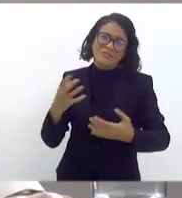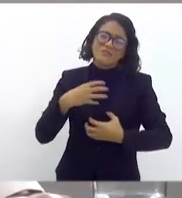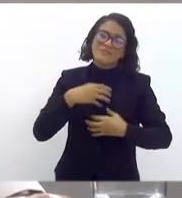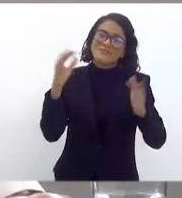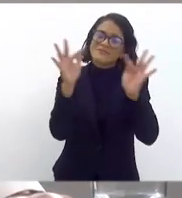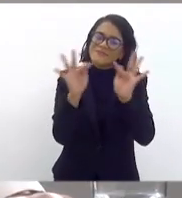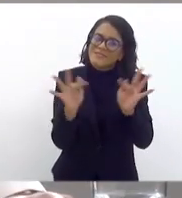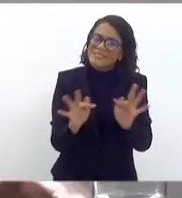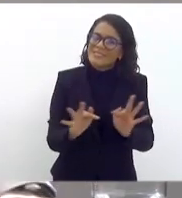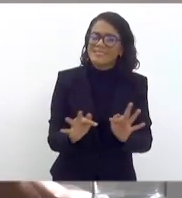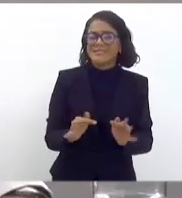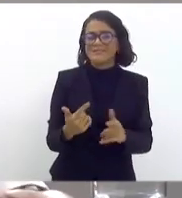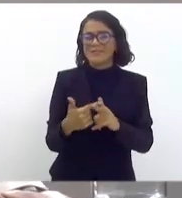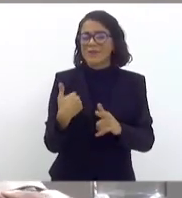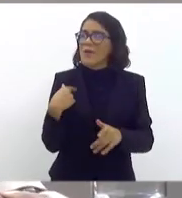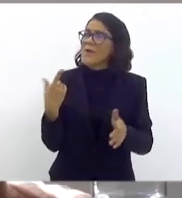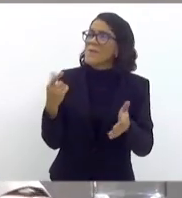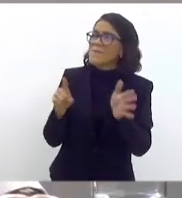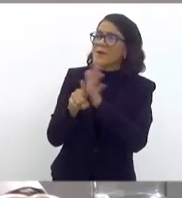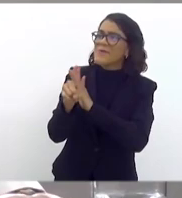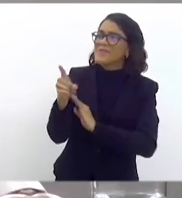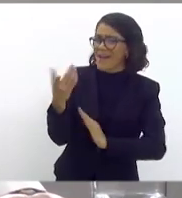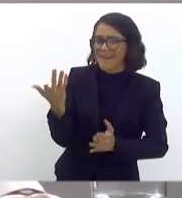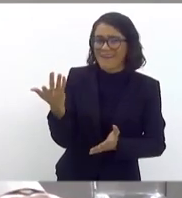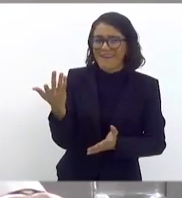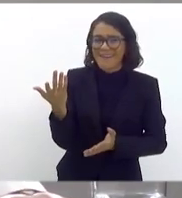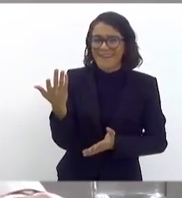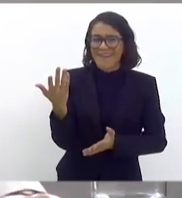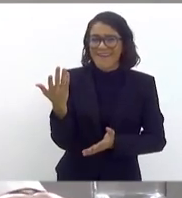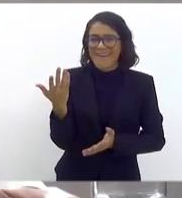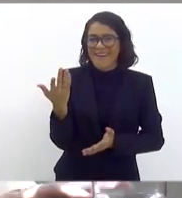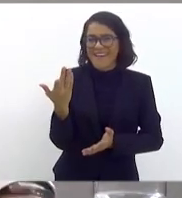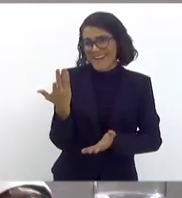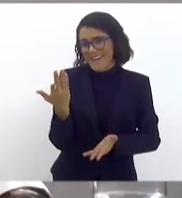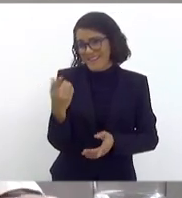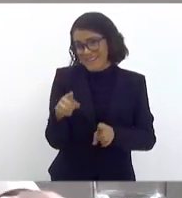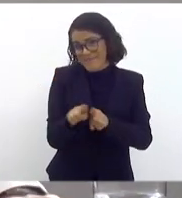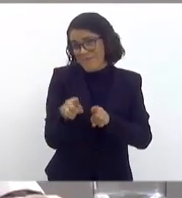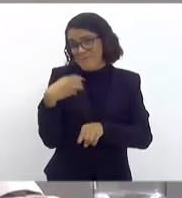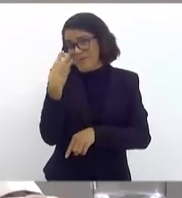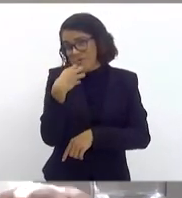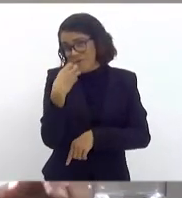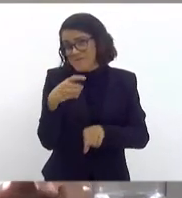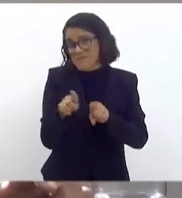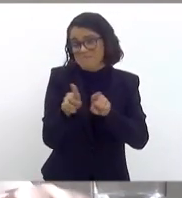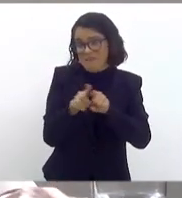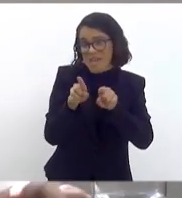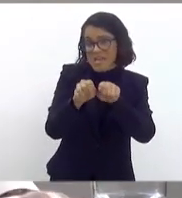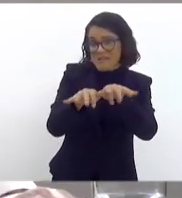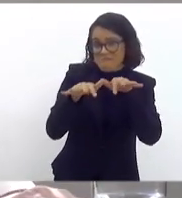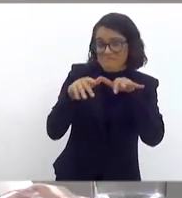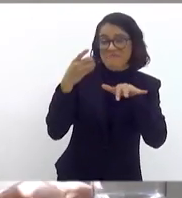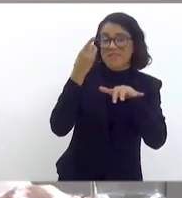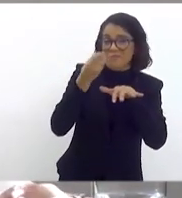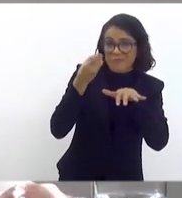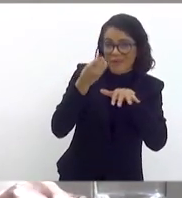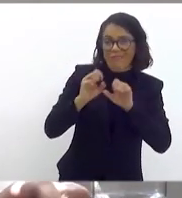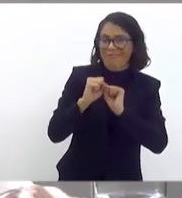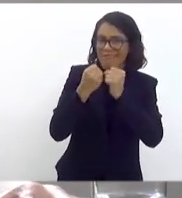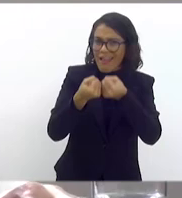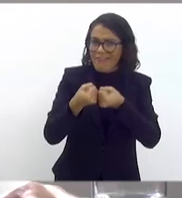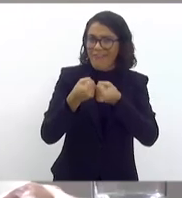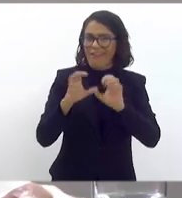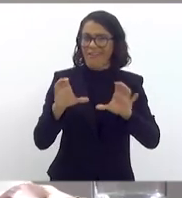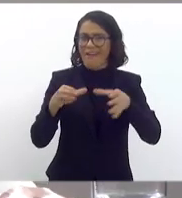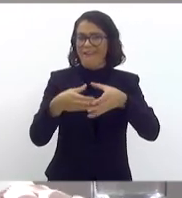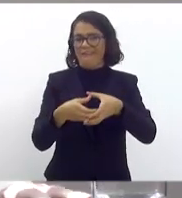de tê-lo aqui, porque essa é a primeira pergunta que eu ia fazer, como também músico, mas parlamentar, e que defende a causa e a